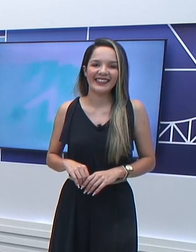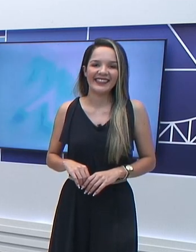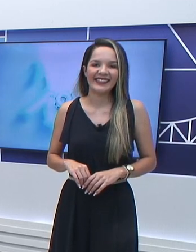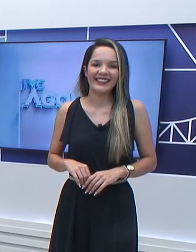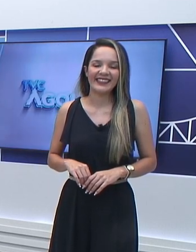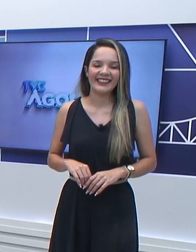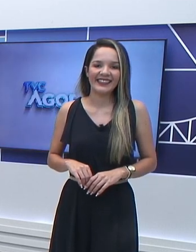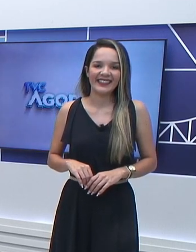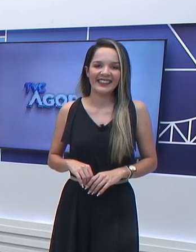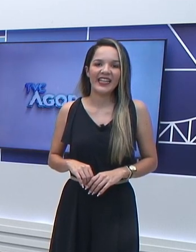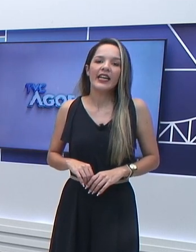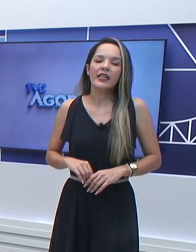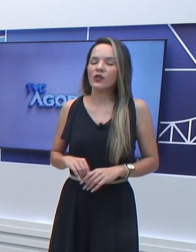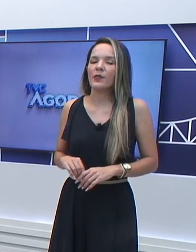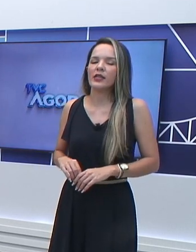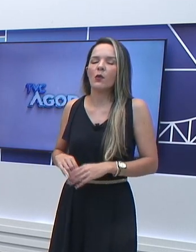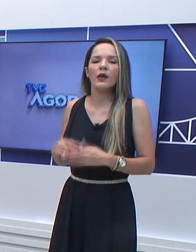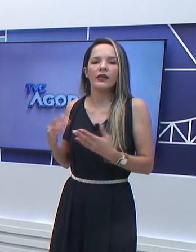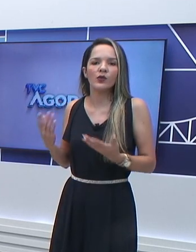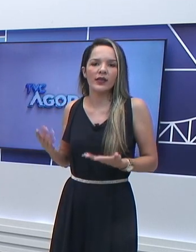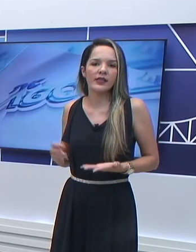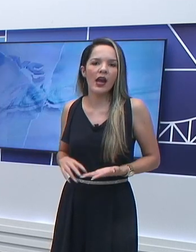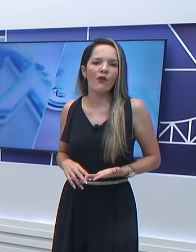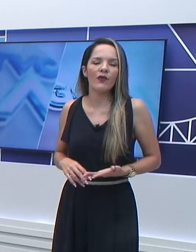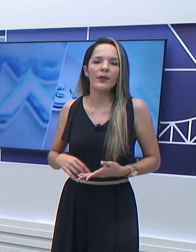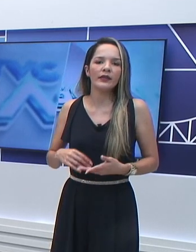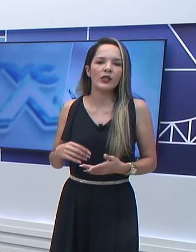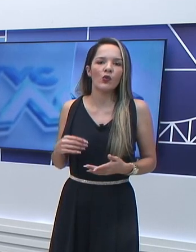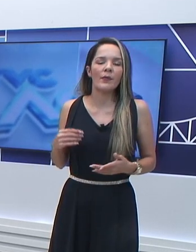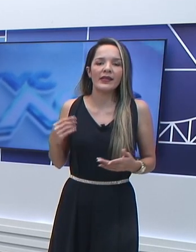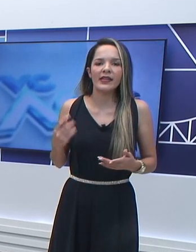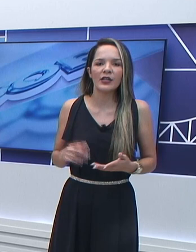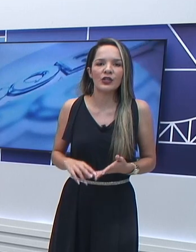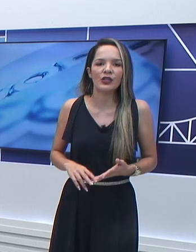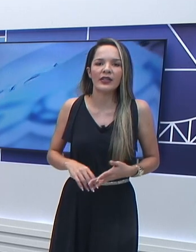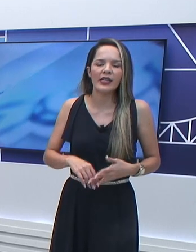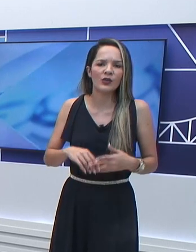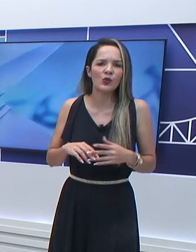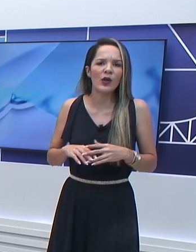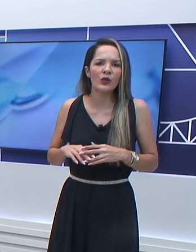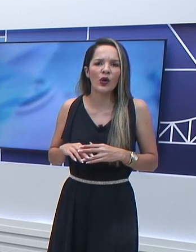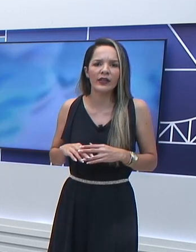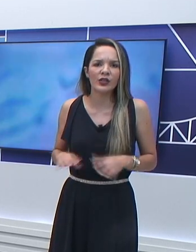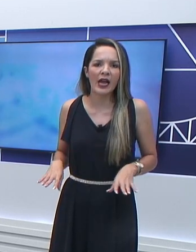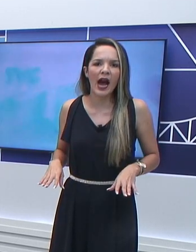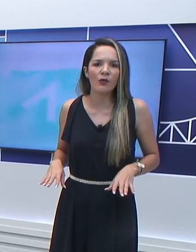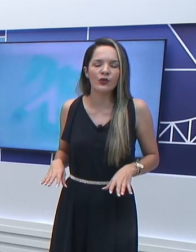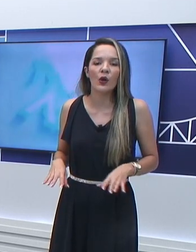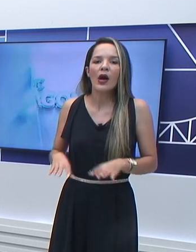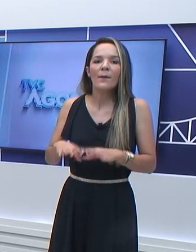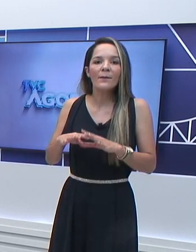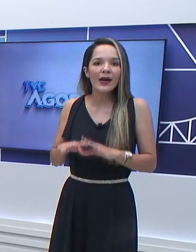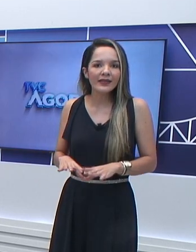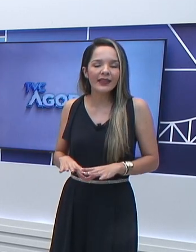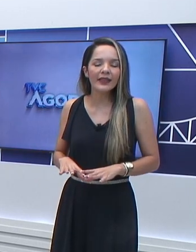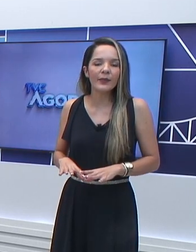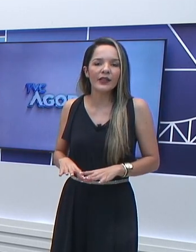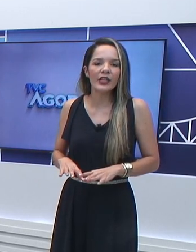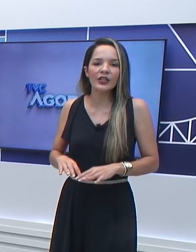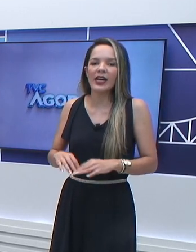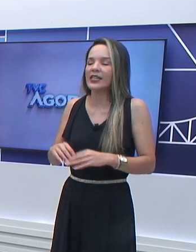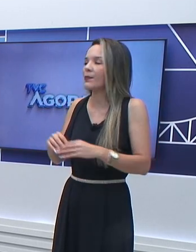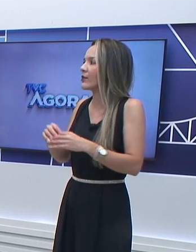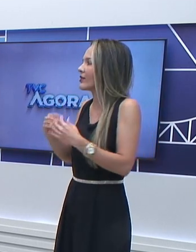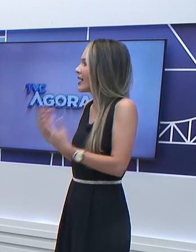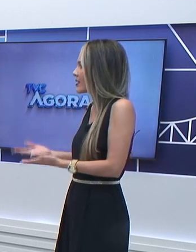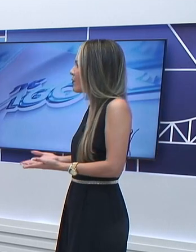992344539, participe conosco. Isso mesmo, manda sua selfie, manda sua mensagem de texto, sua nota de áudio, manda aqui pra